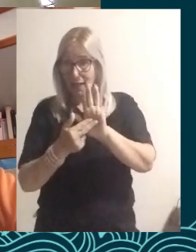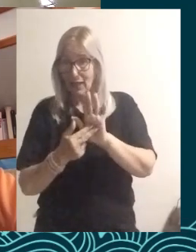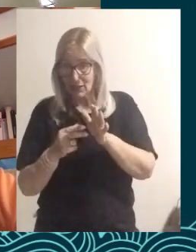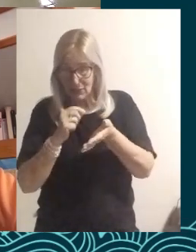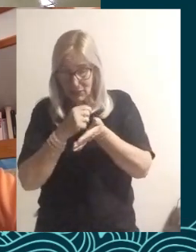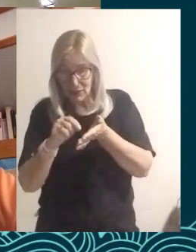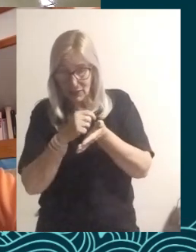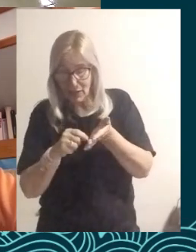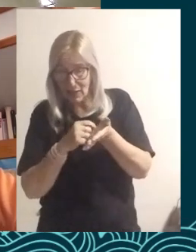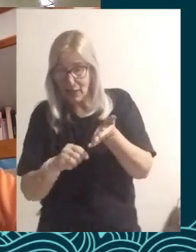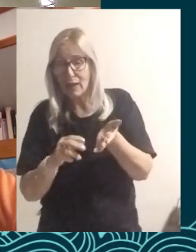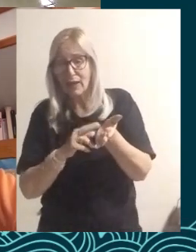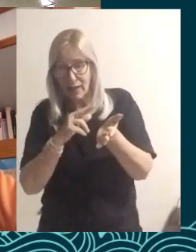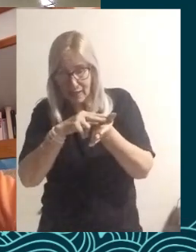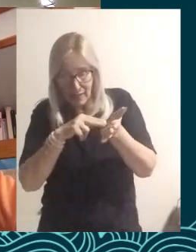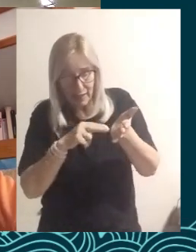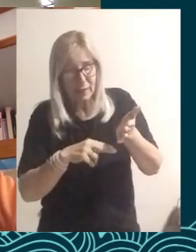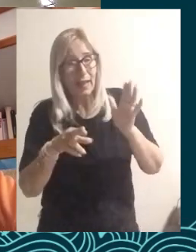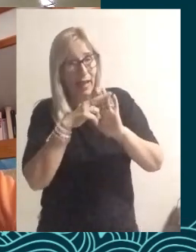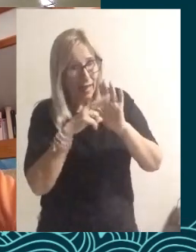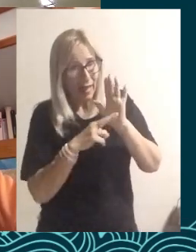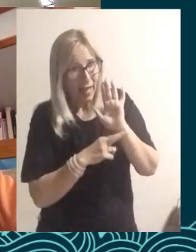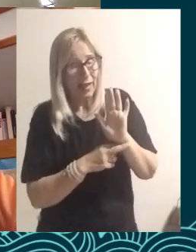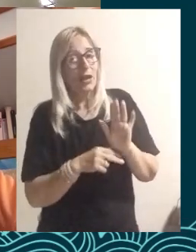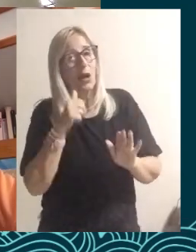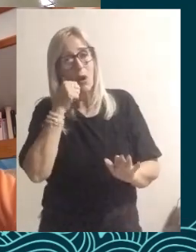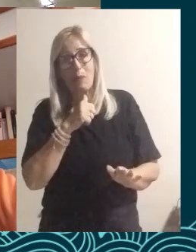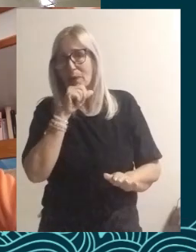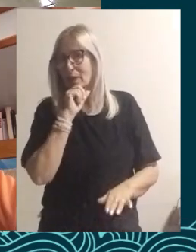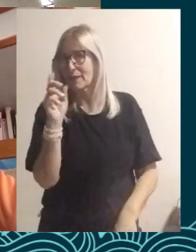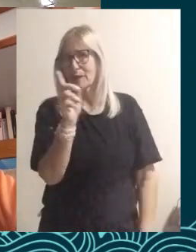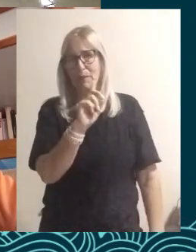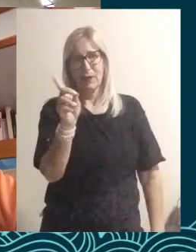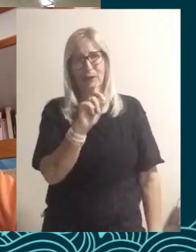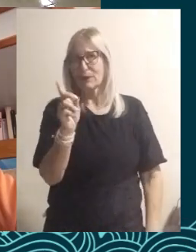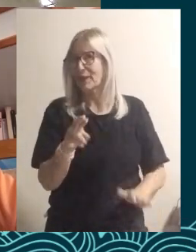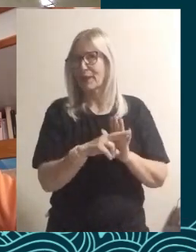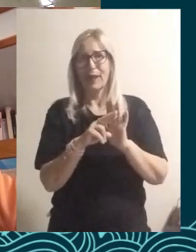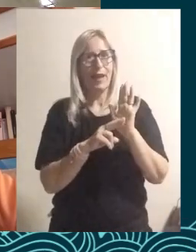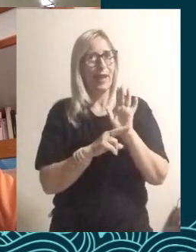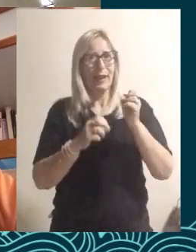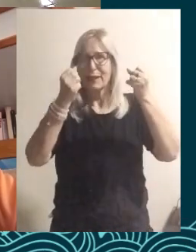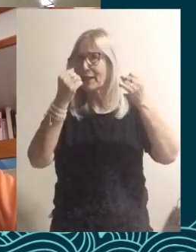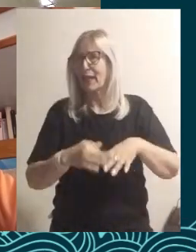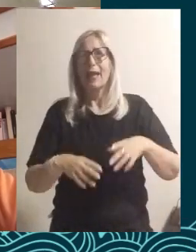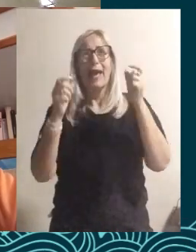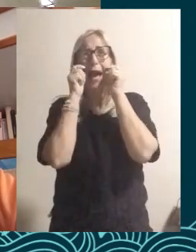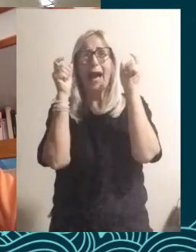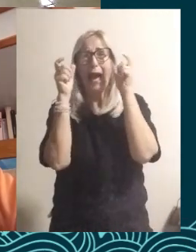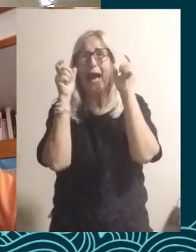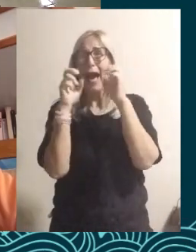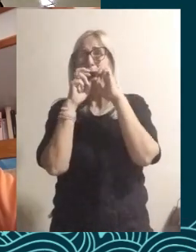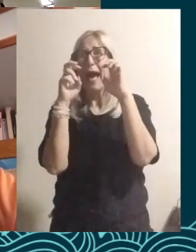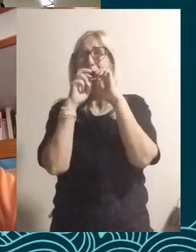Para barco tá tudo escrito com explicação. Alguém pensou nisso? Tem alguém pode ensinar. Para ter filho não tem nada escrito, não